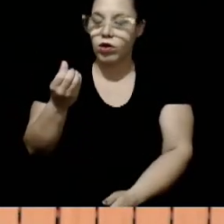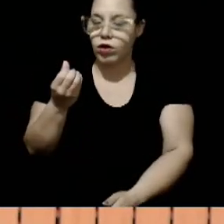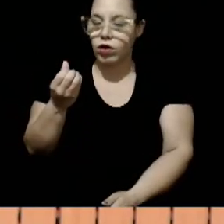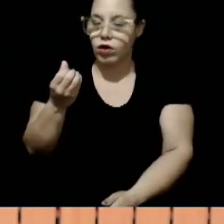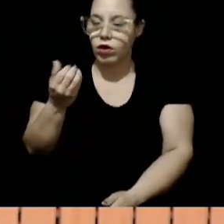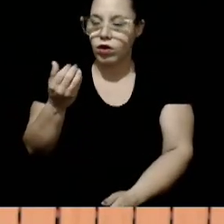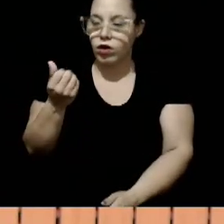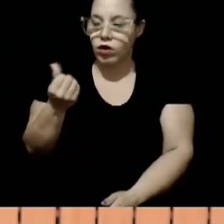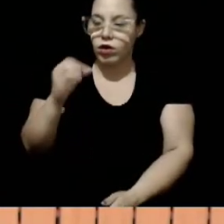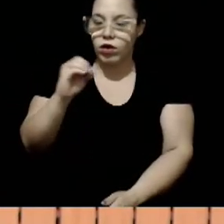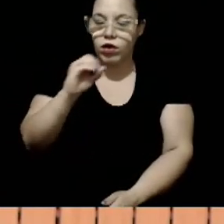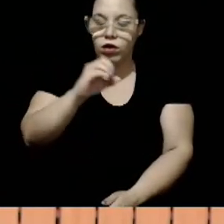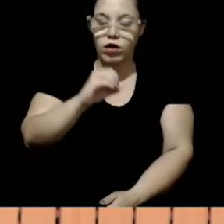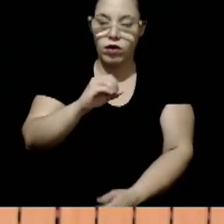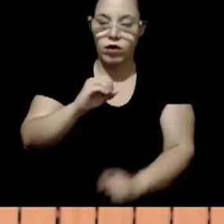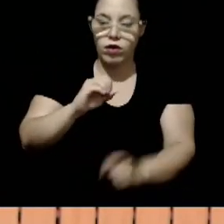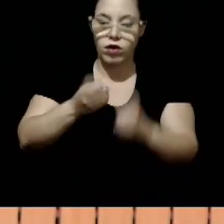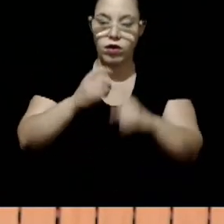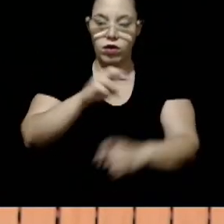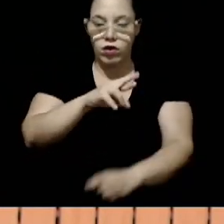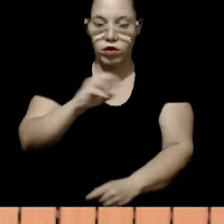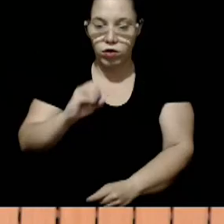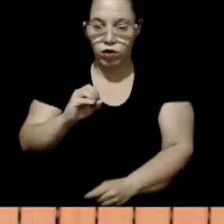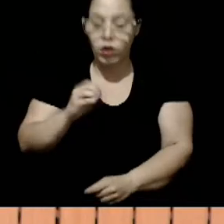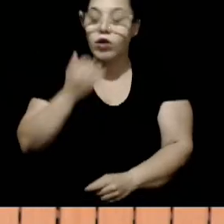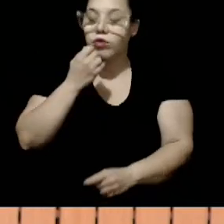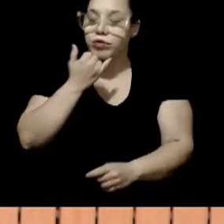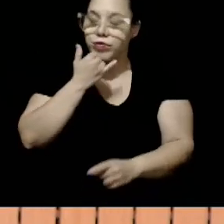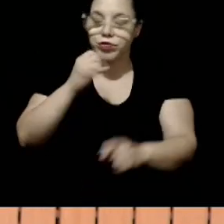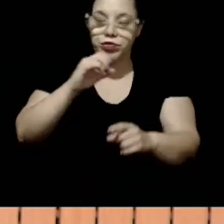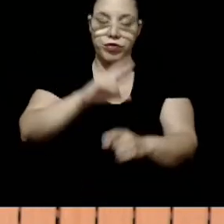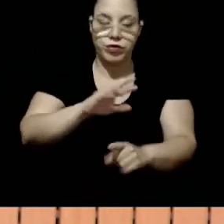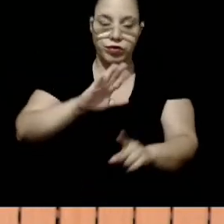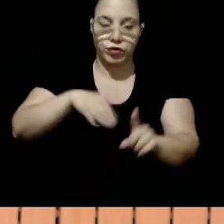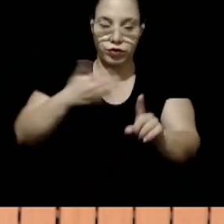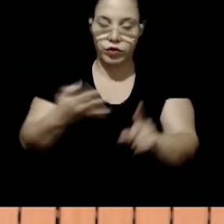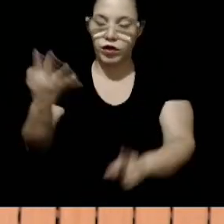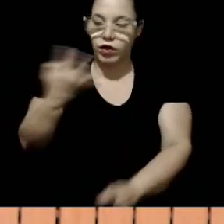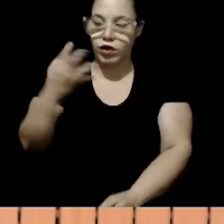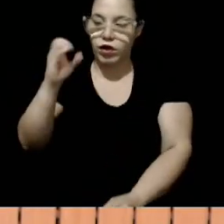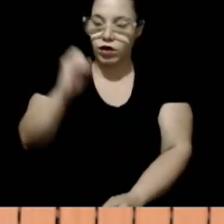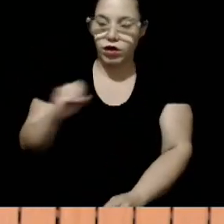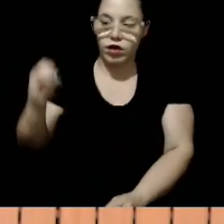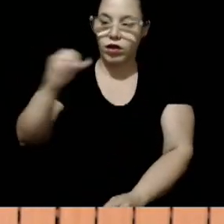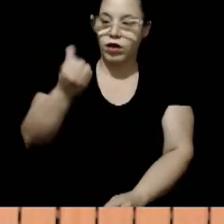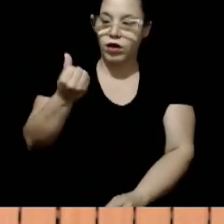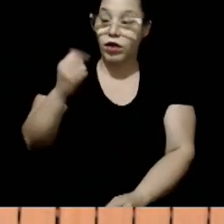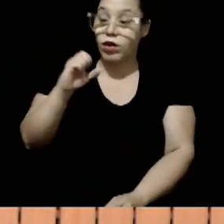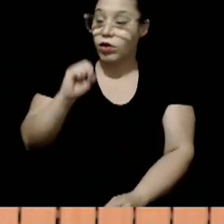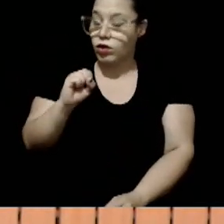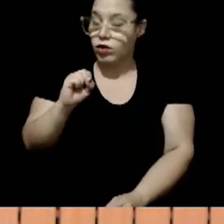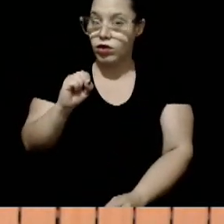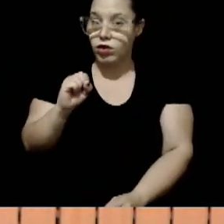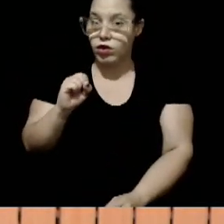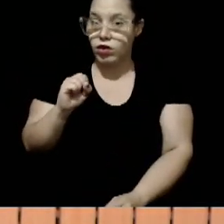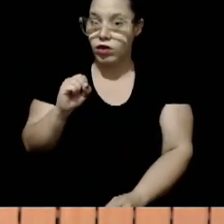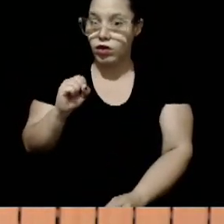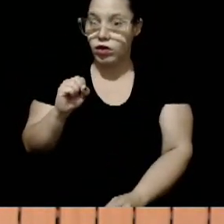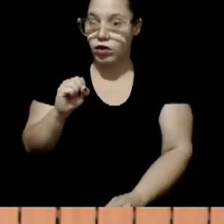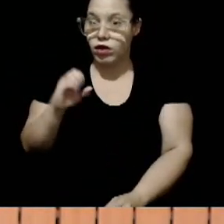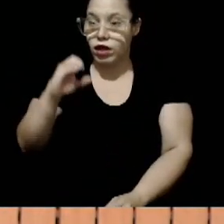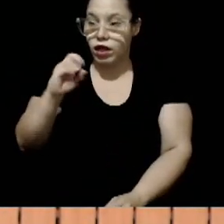solene 2024 a ser realizada no dia 4 de outubro às 18 horas na ACDC Associação